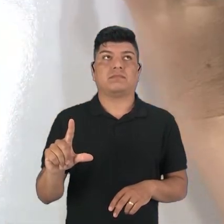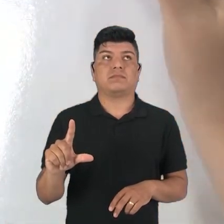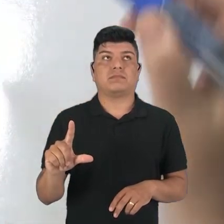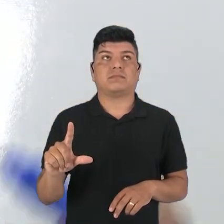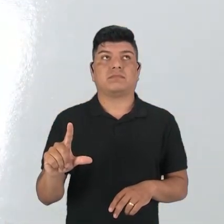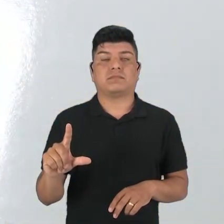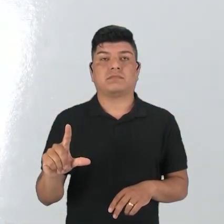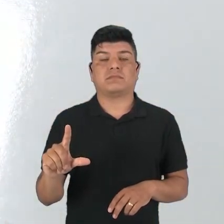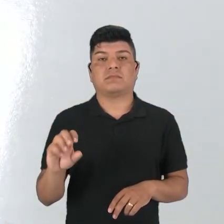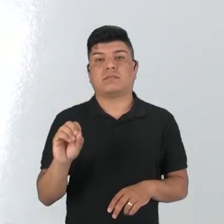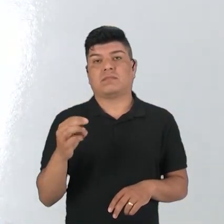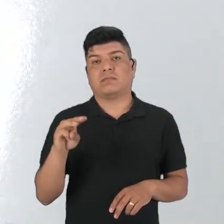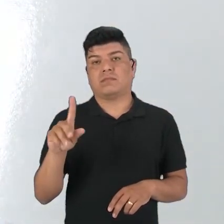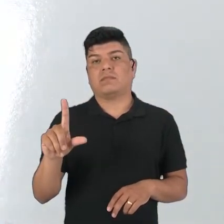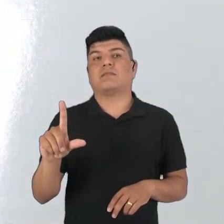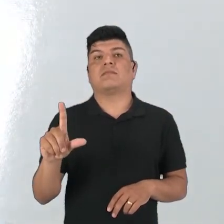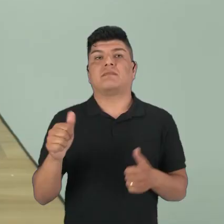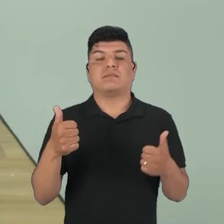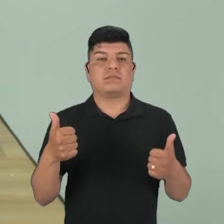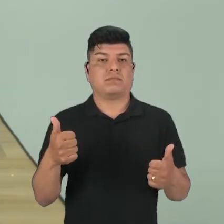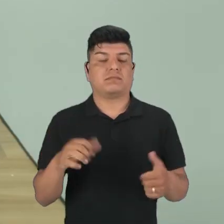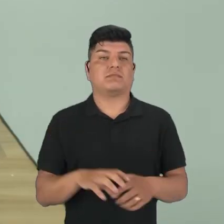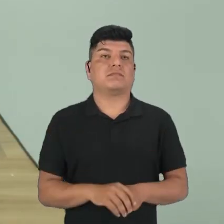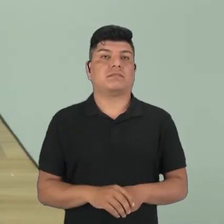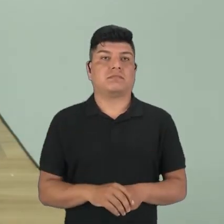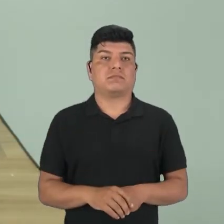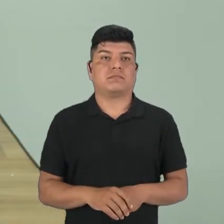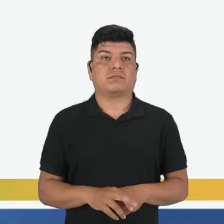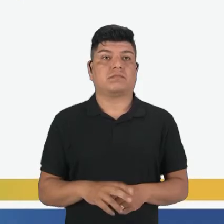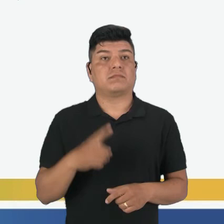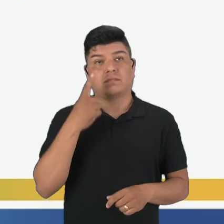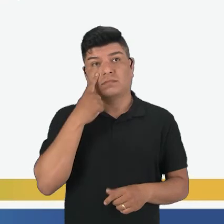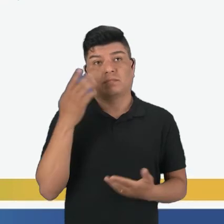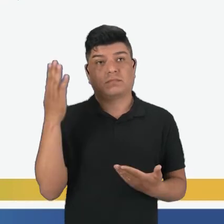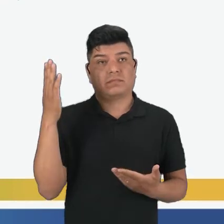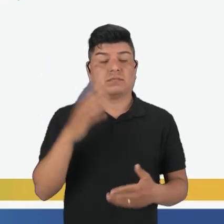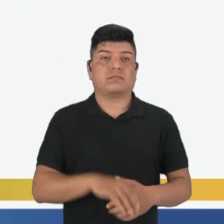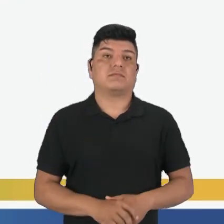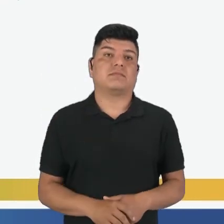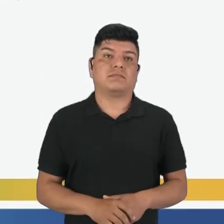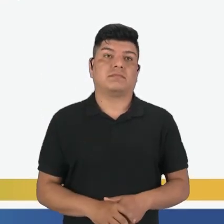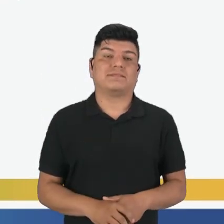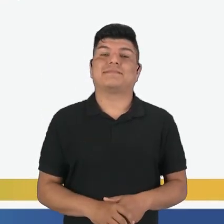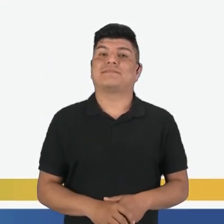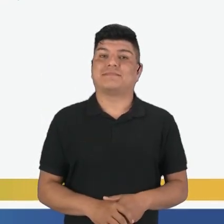mililitros ou ml, certinho? Vamos conferir?